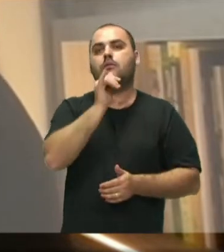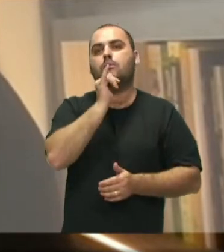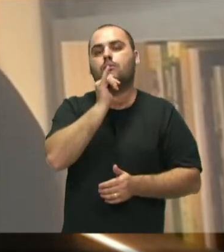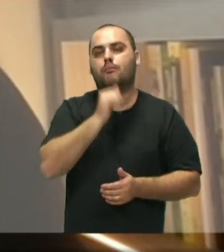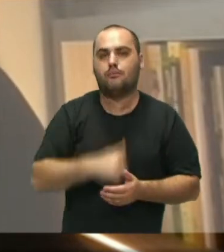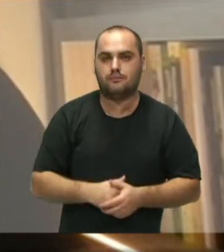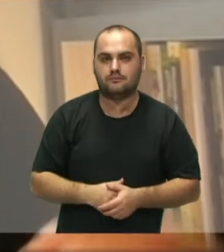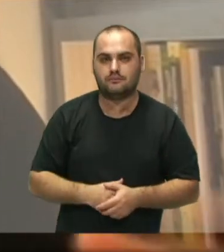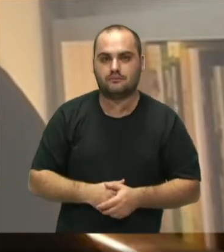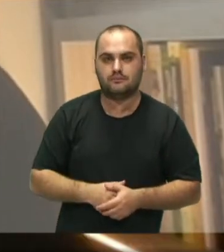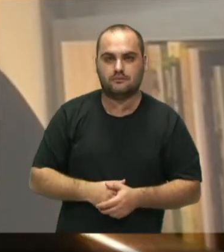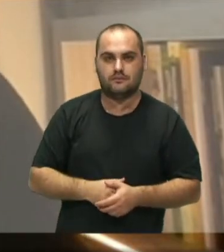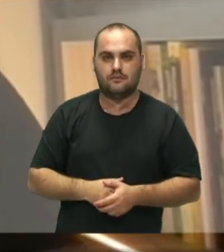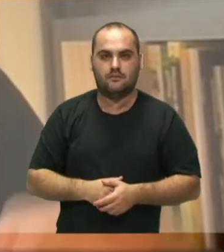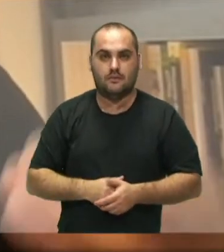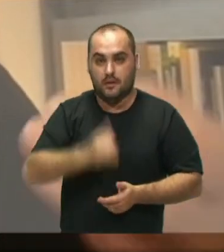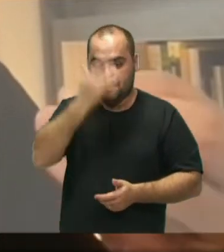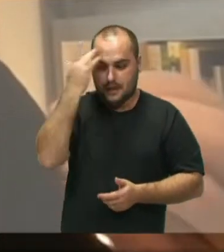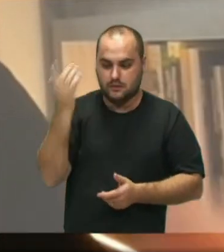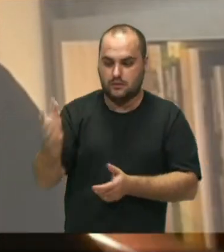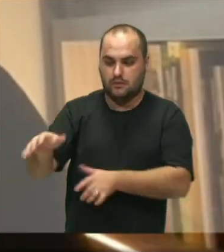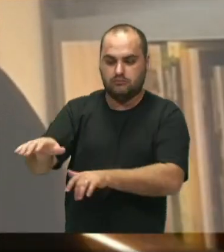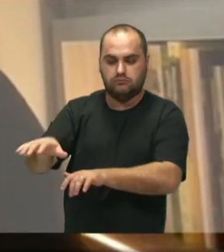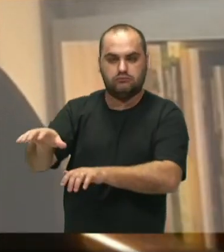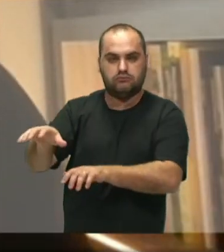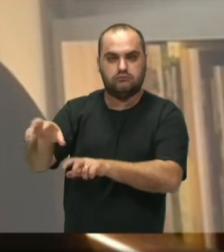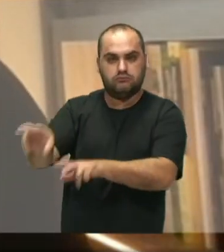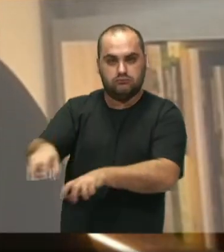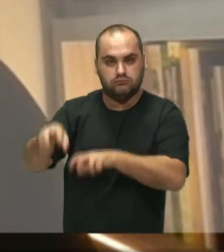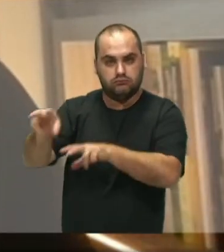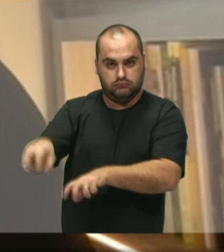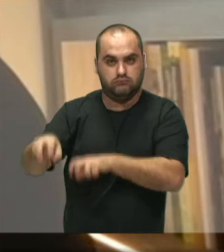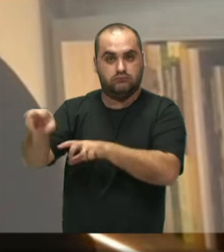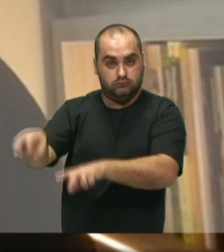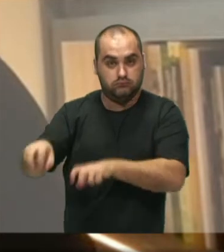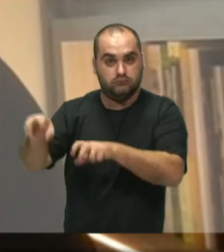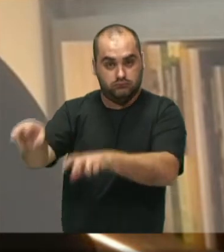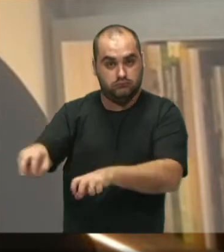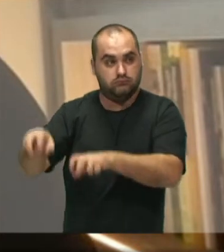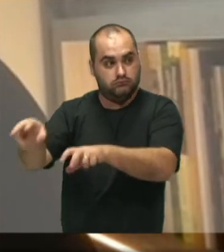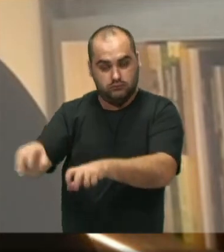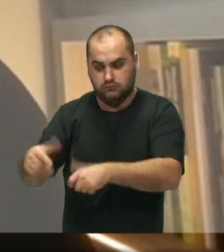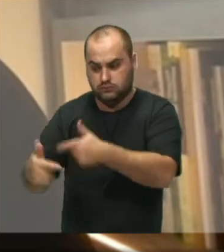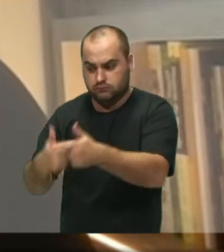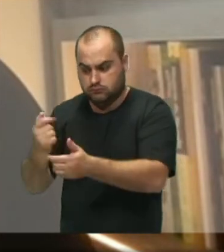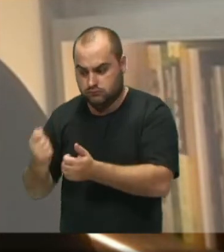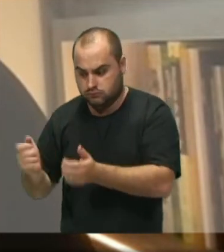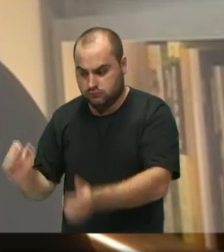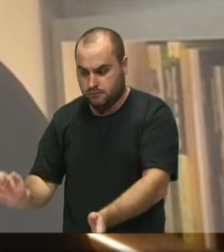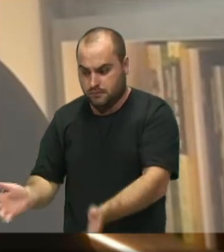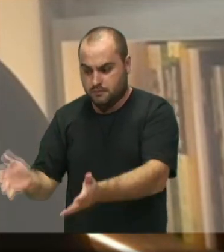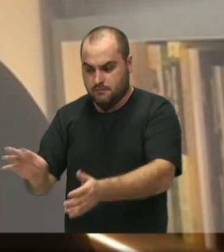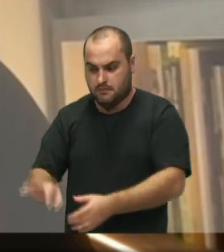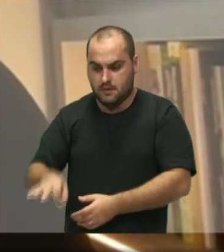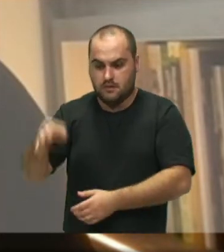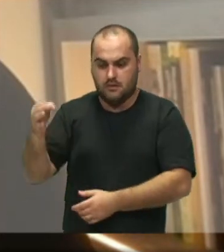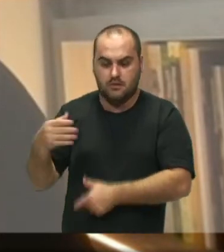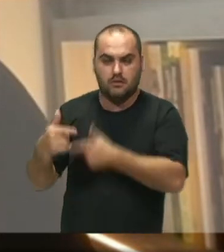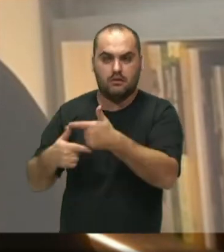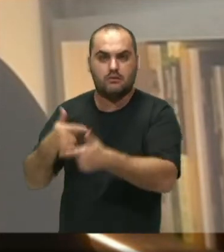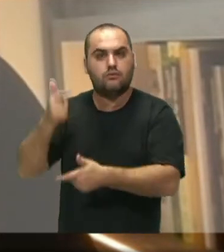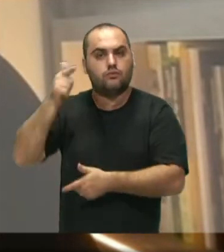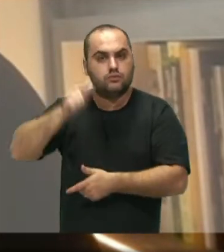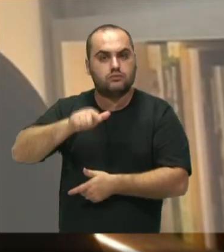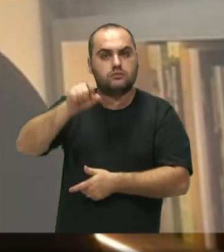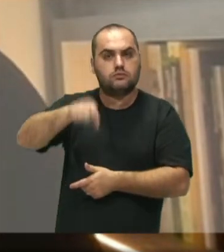pegando por exemplo o nosso pequeno agricultor trabalhando ele para que ele possa atender a uma demanda de